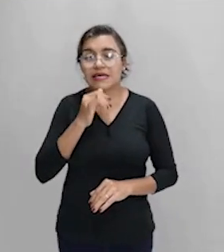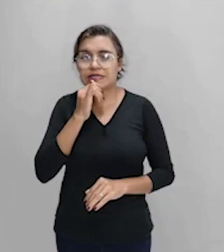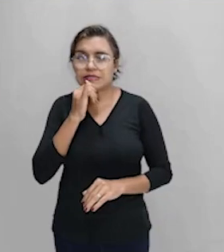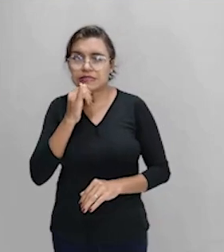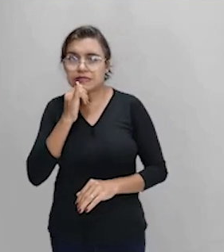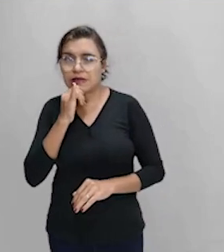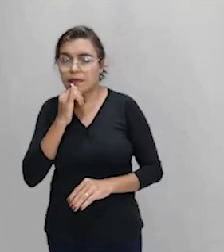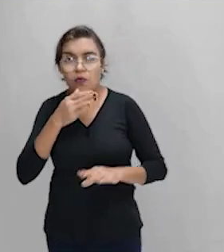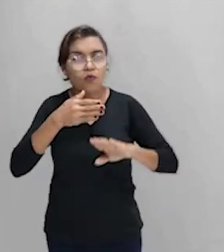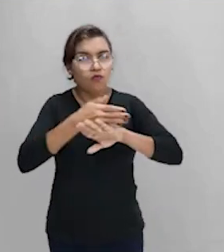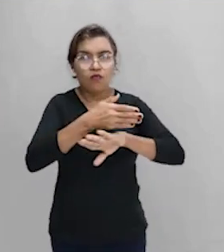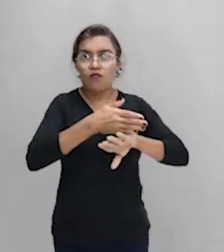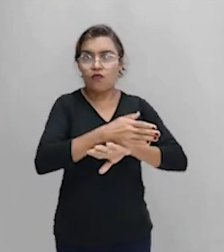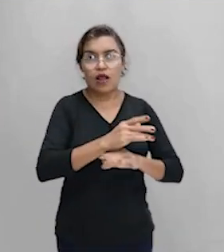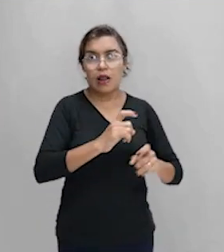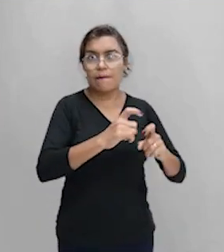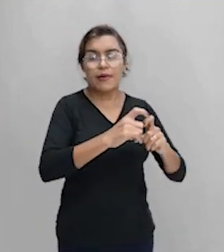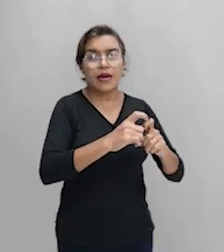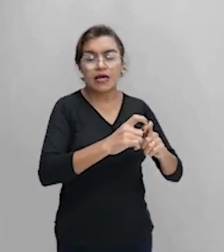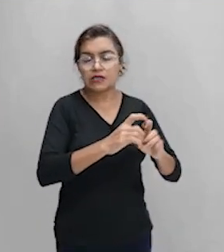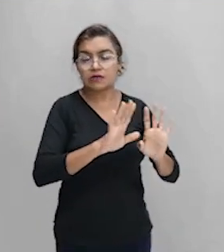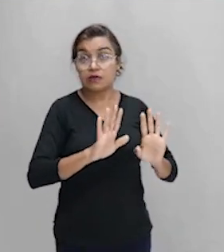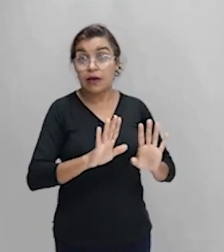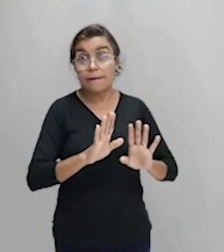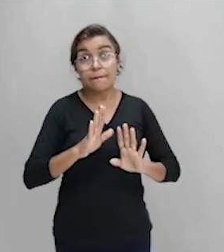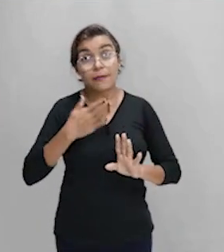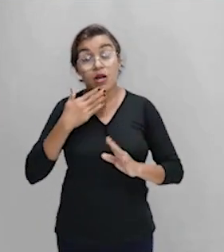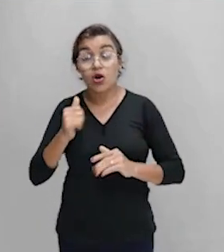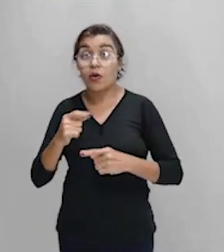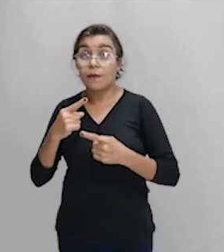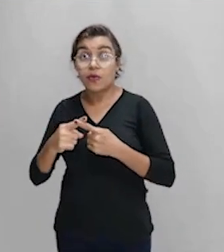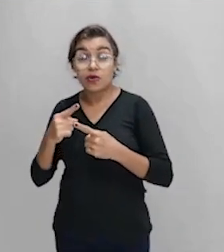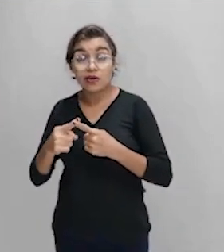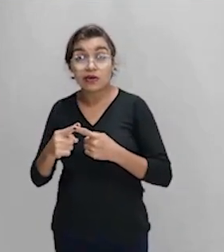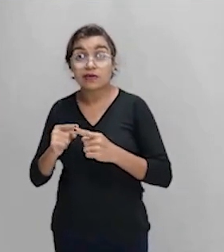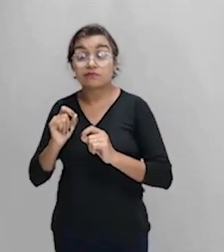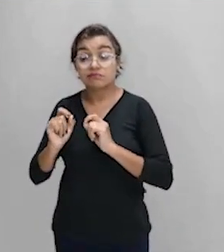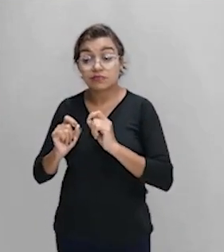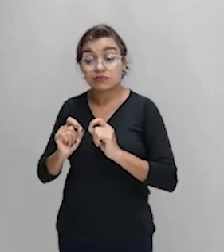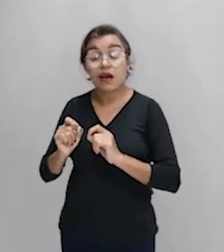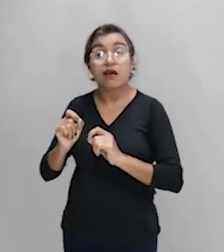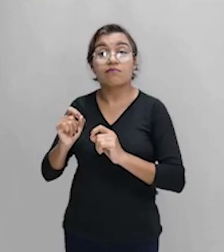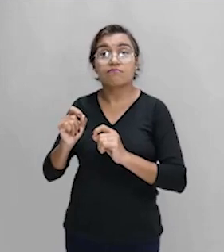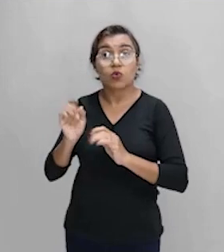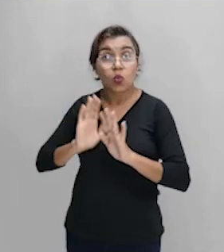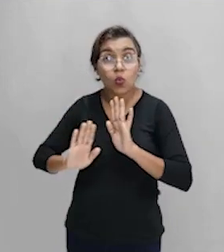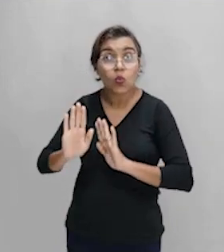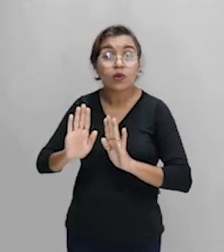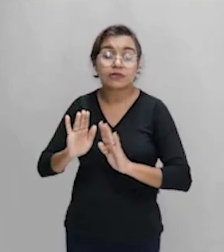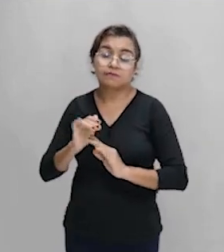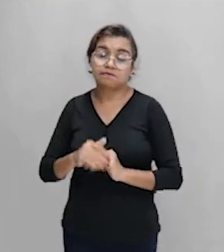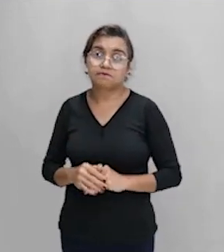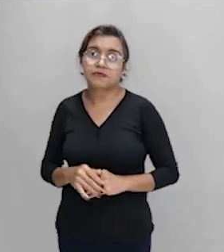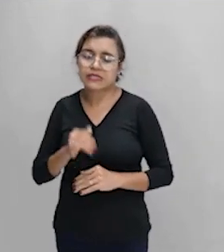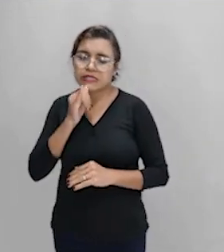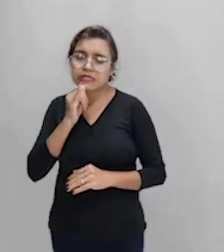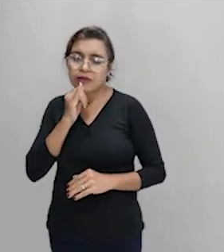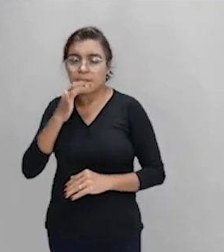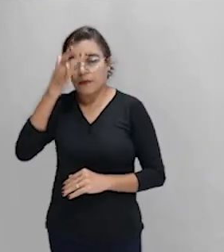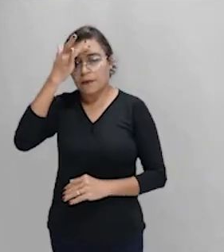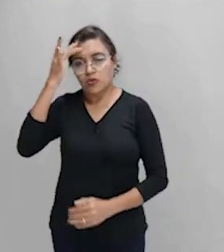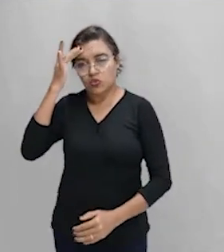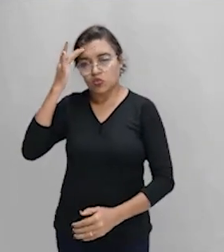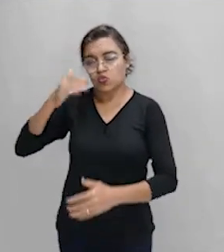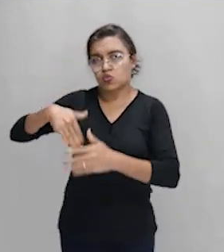dele. Vou mais uma vez falar do futebol, que é o que mais a gente vivencia, infelizmente. A gente vê, às vezes, o jogador de futebol ter uma rotina